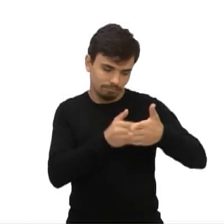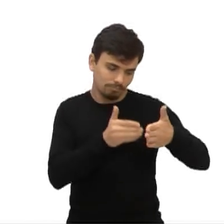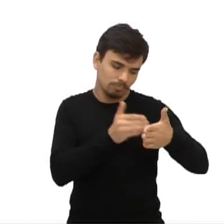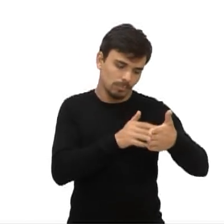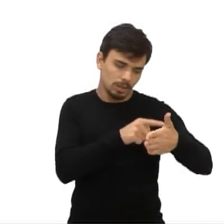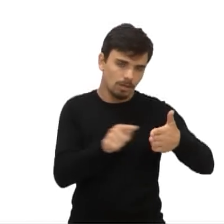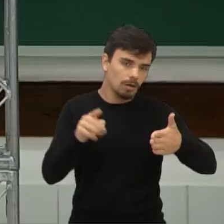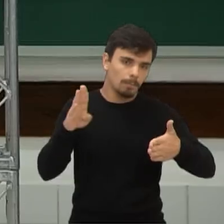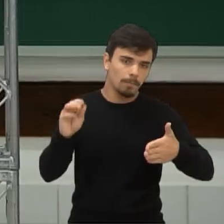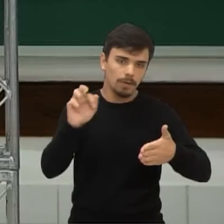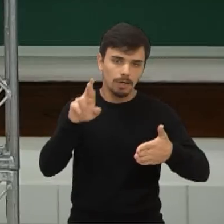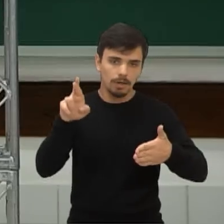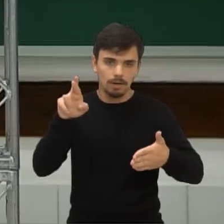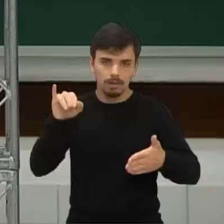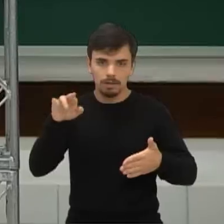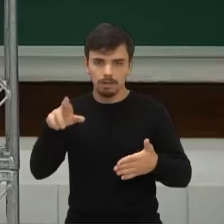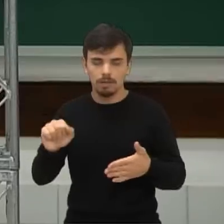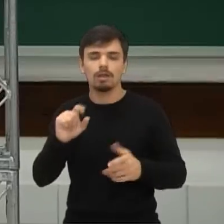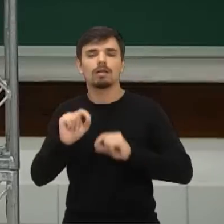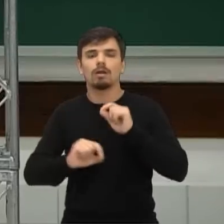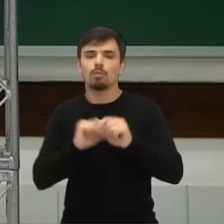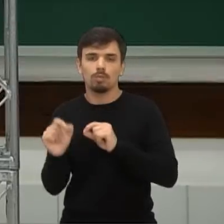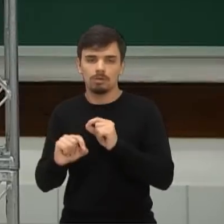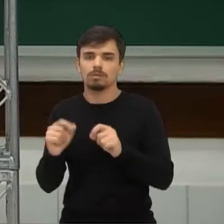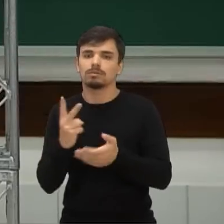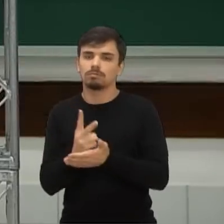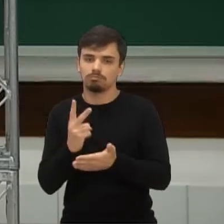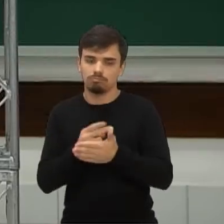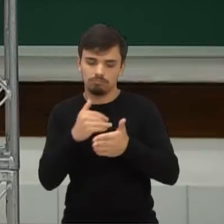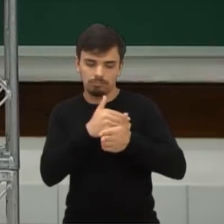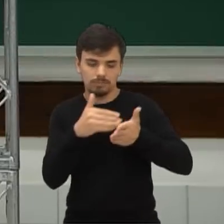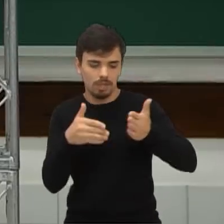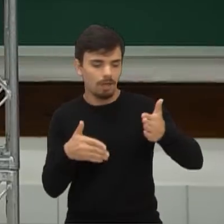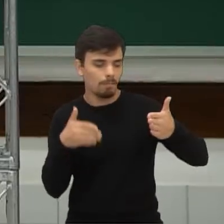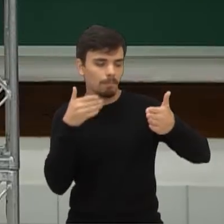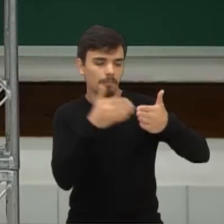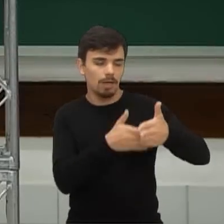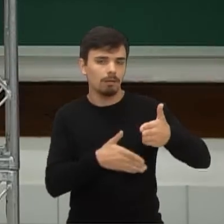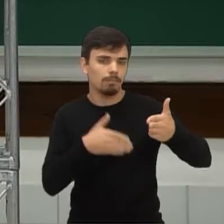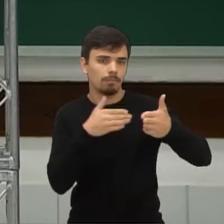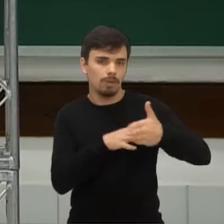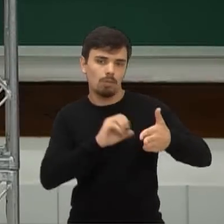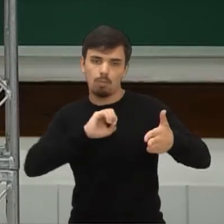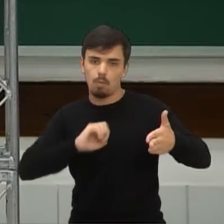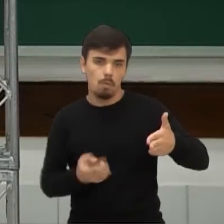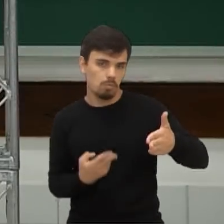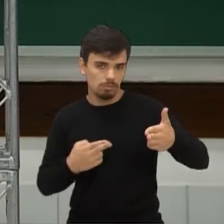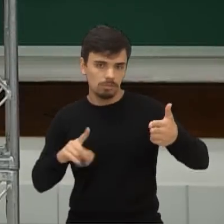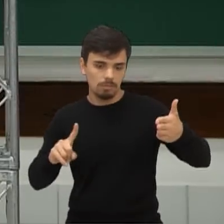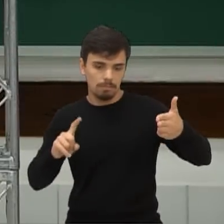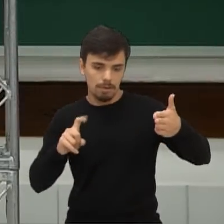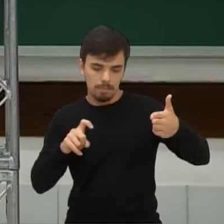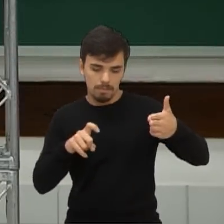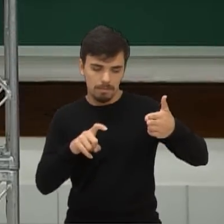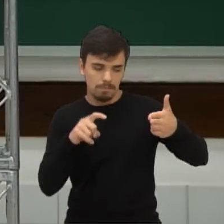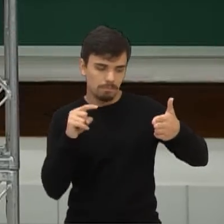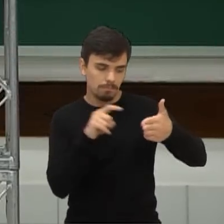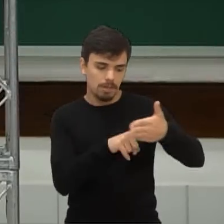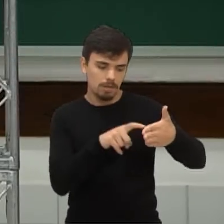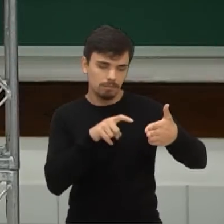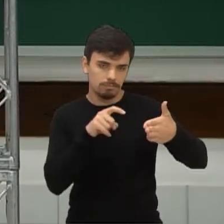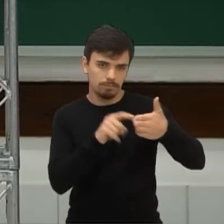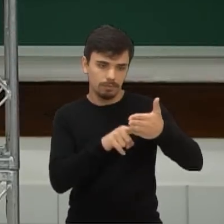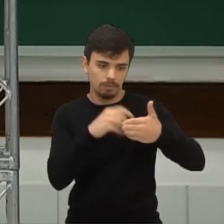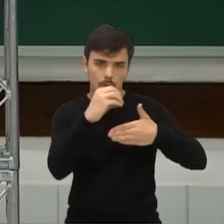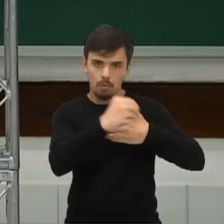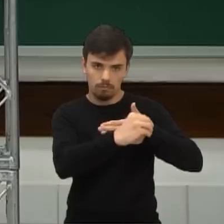barreira, né? É porque realmente ele faz uma barreira que impede o encontro do espermatozoide com